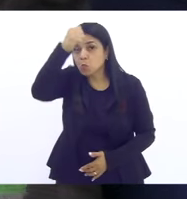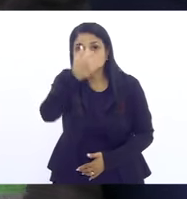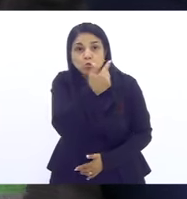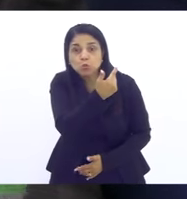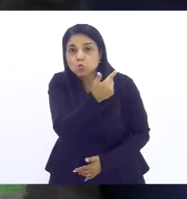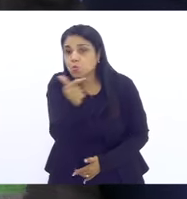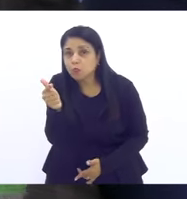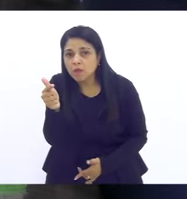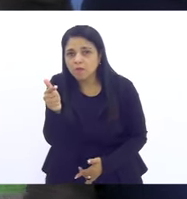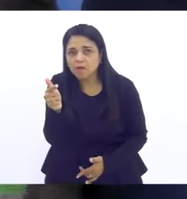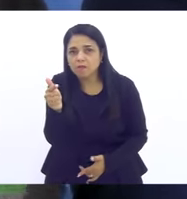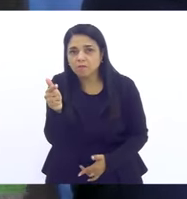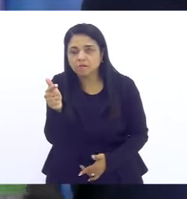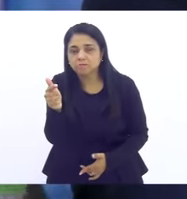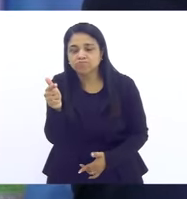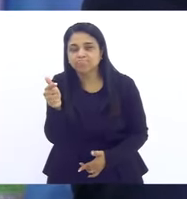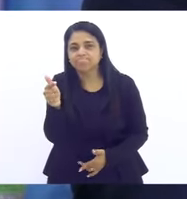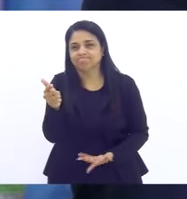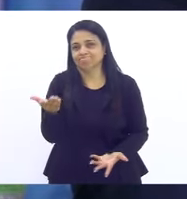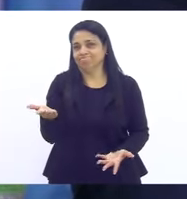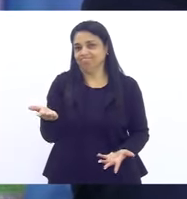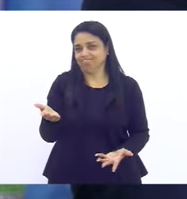11, 12 dias sem luz. E aí,